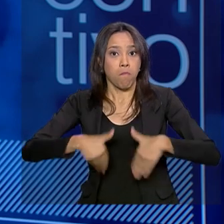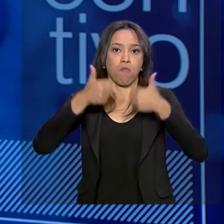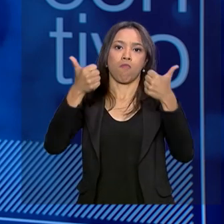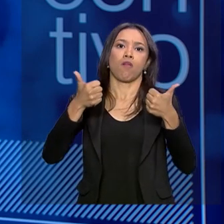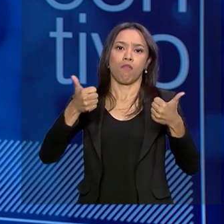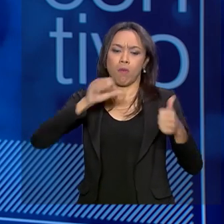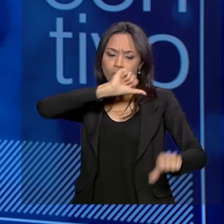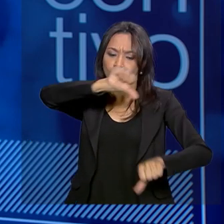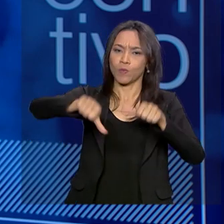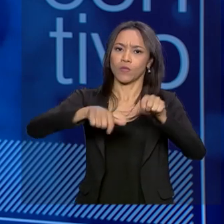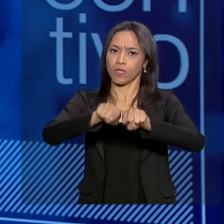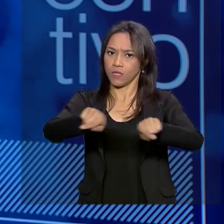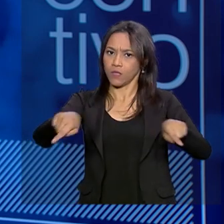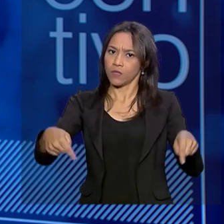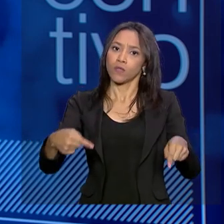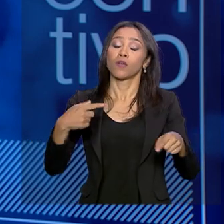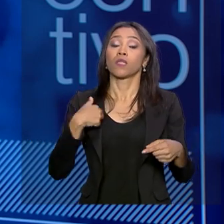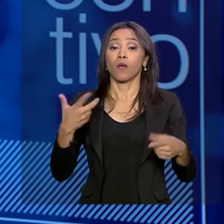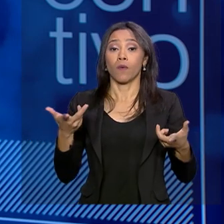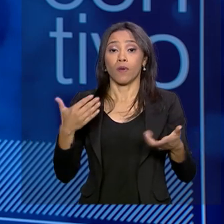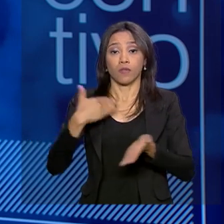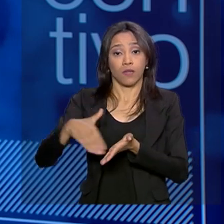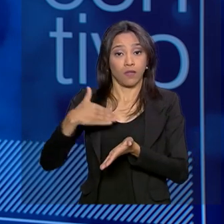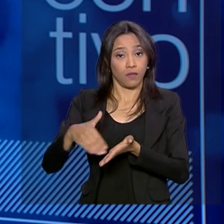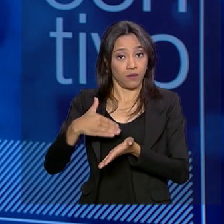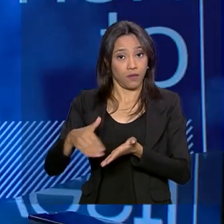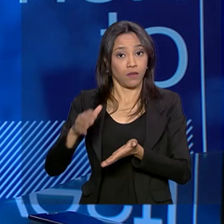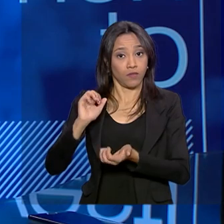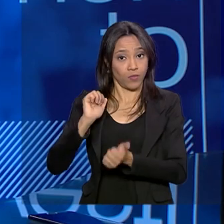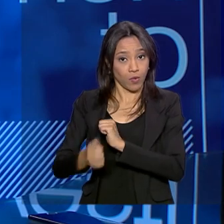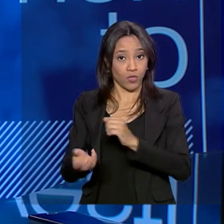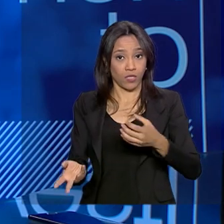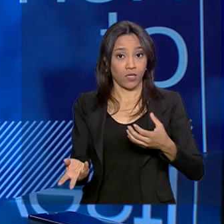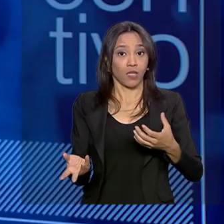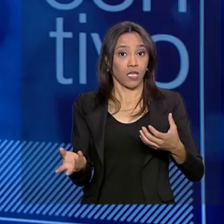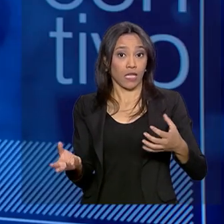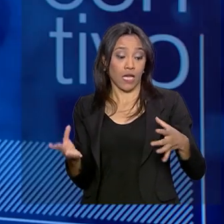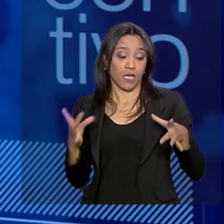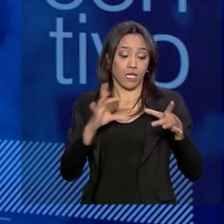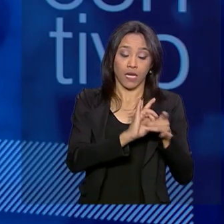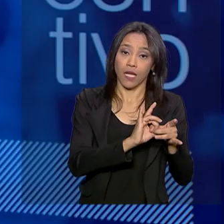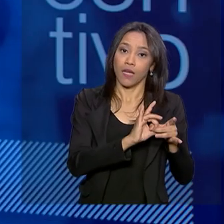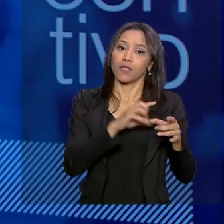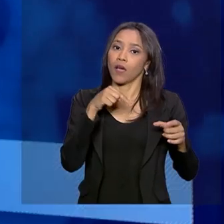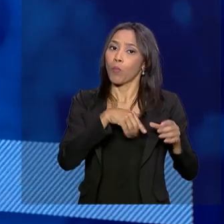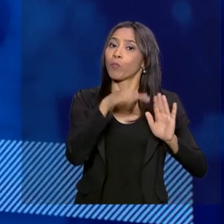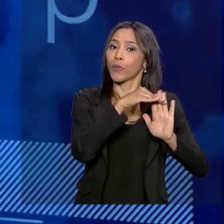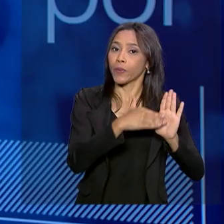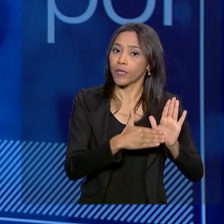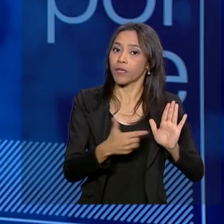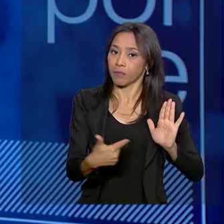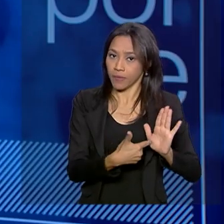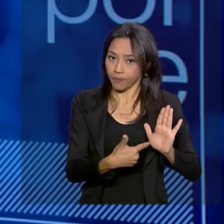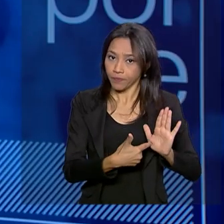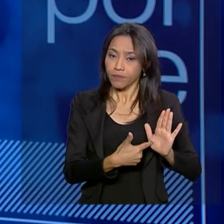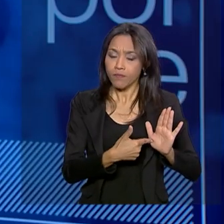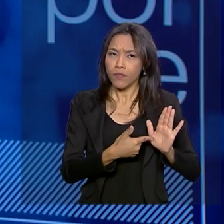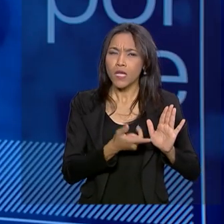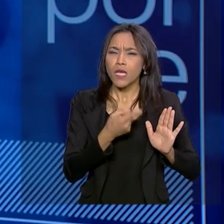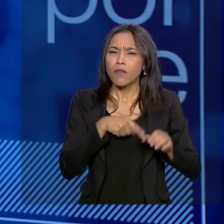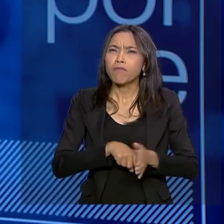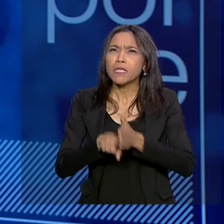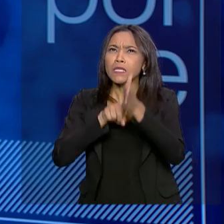a Secretaria de Esporte está integrada, que é o Em Frente Brasil, ele levantou os 5 municípios